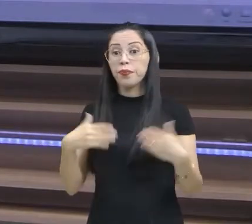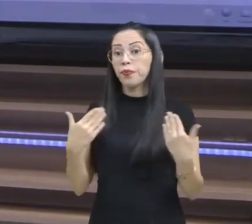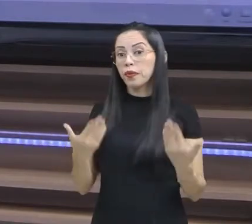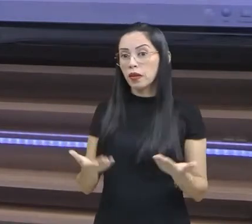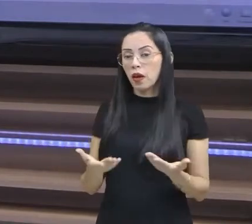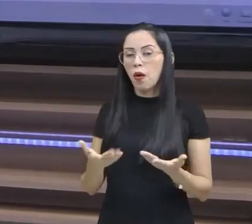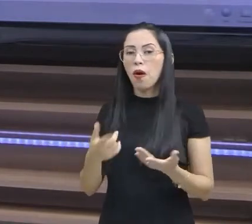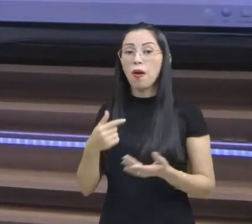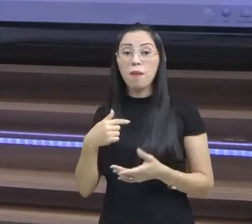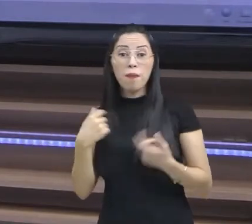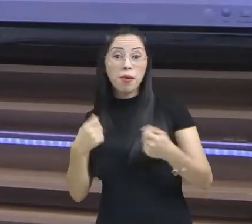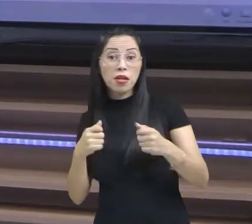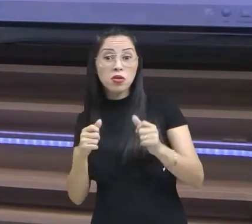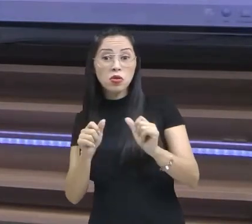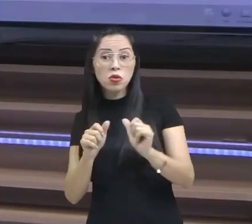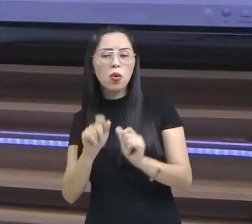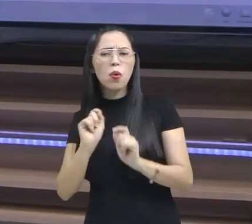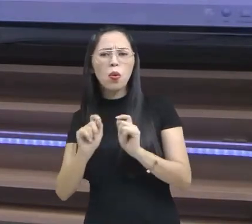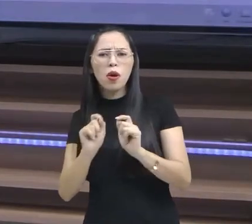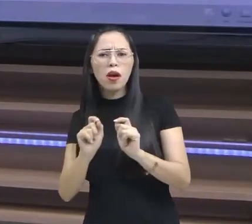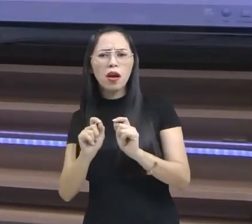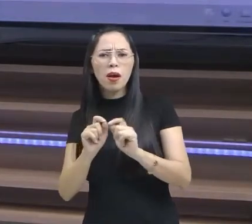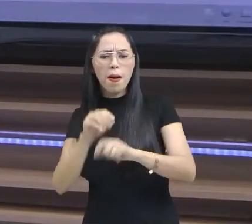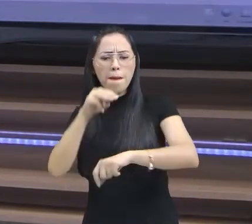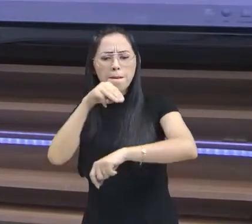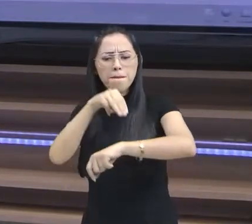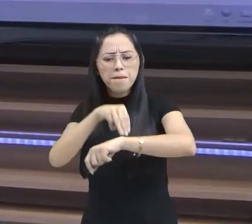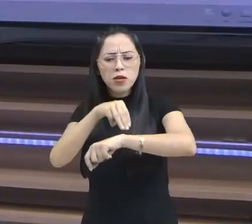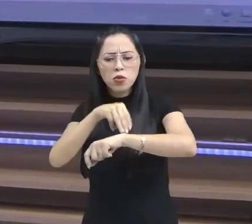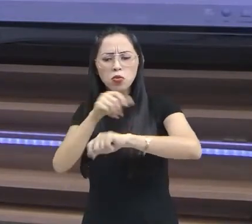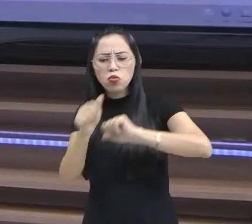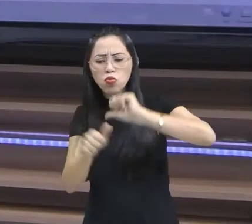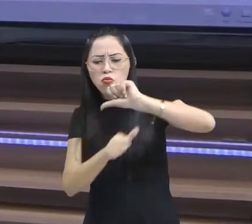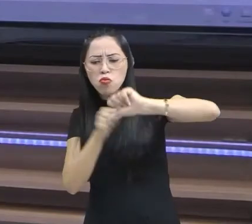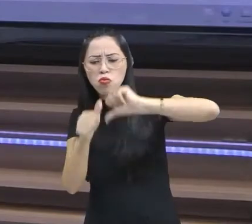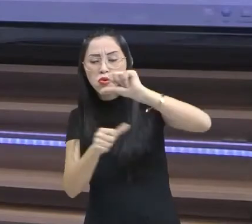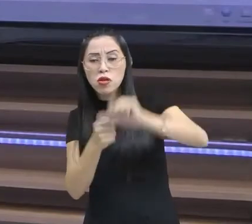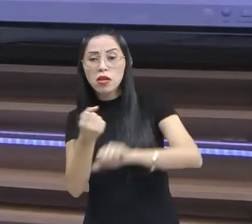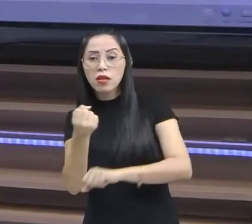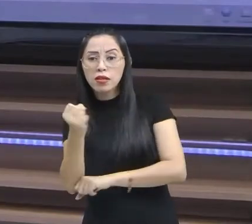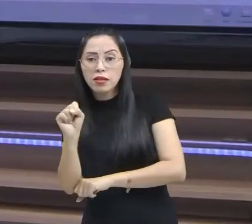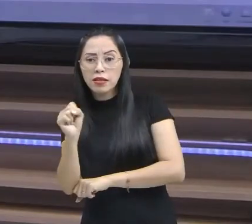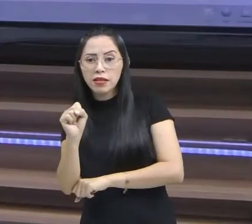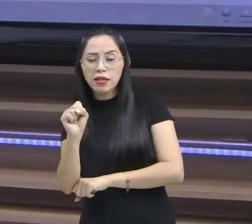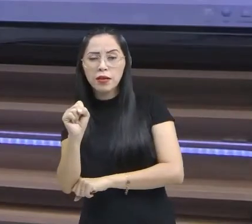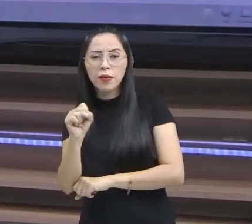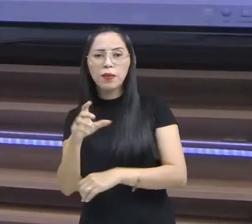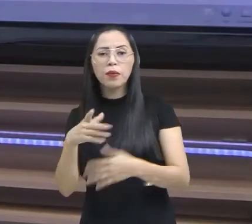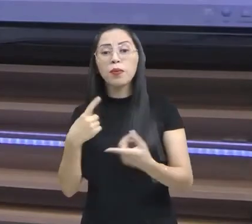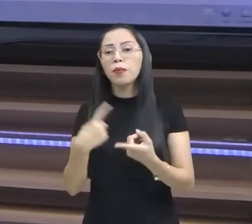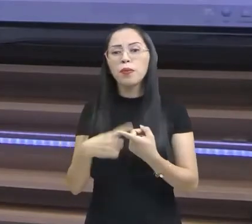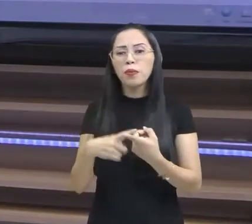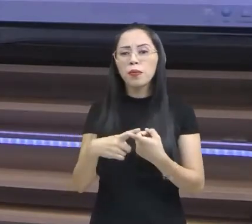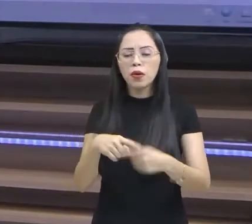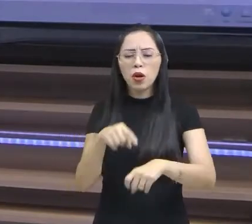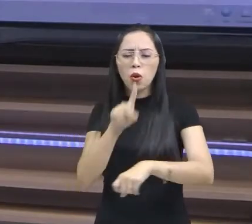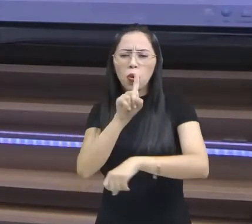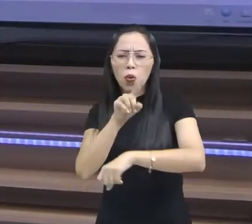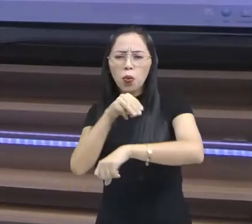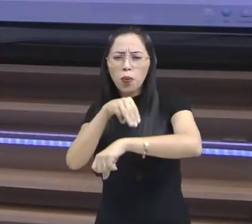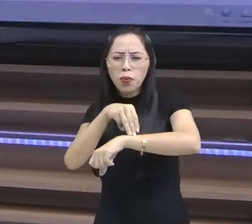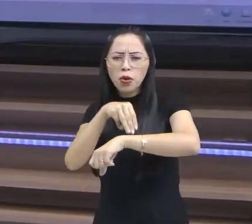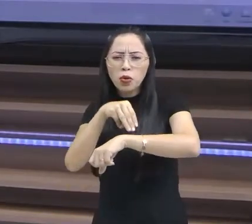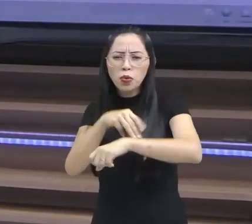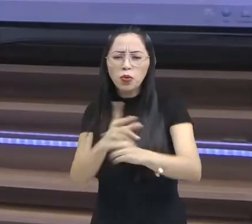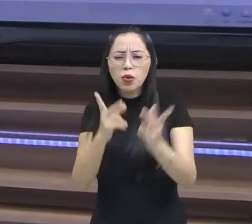de minutos em segundos. Nós temos que entender o seguinte: 1 minuto é o equivalente a